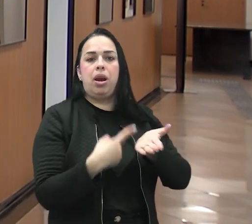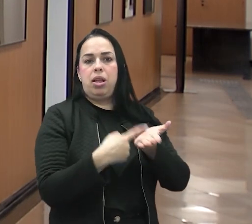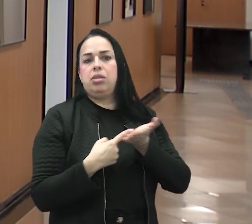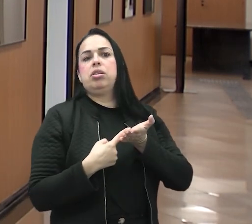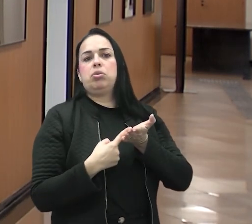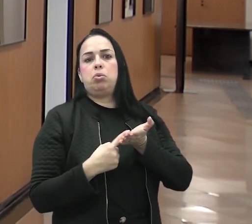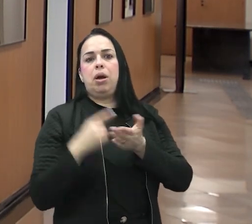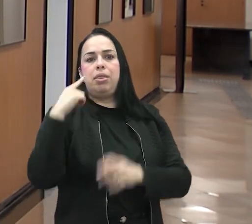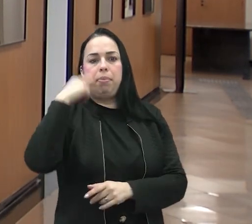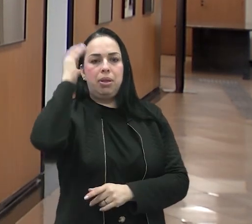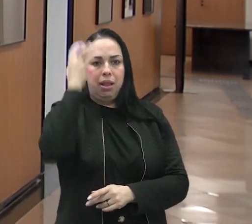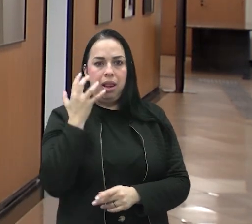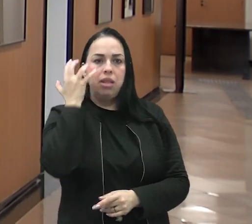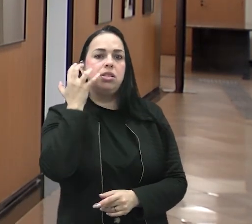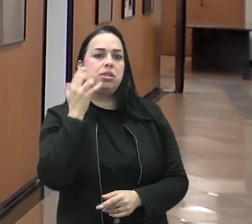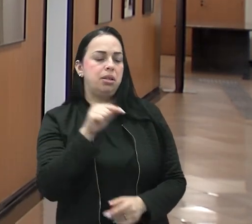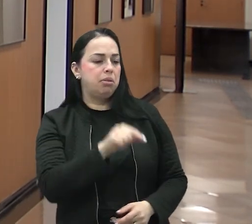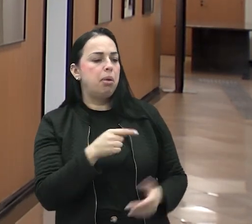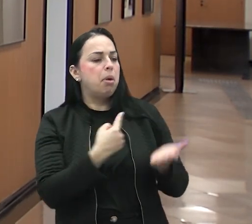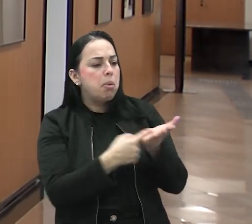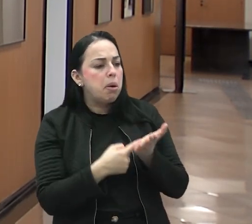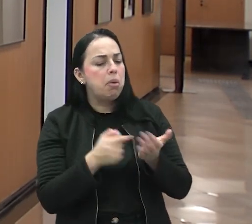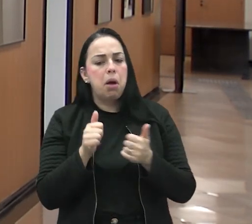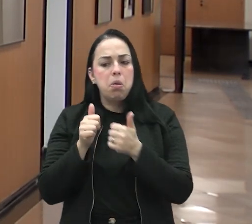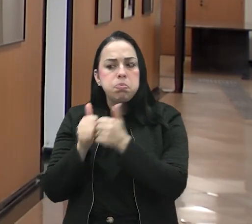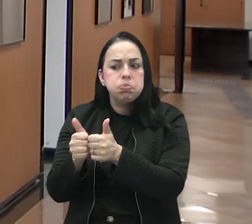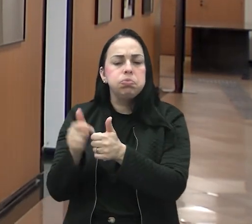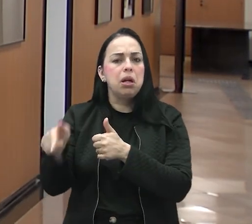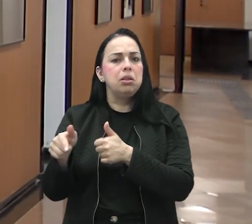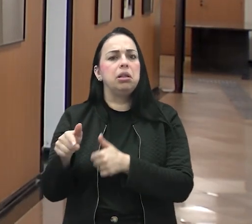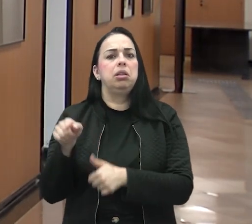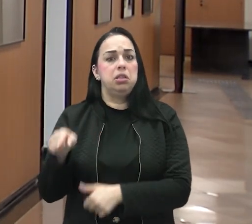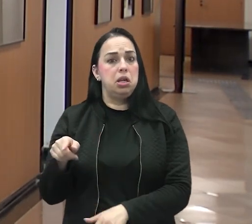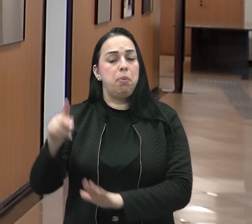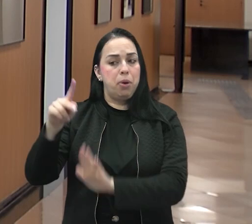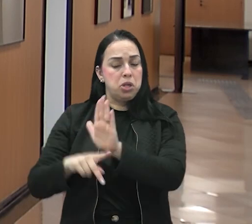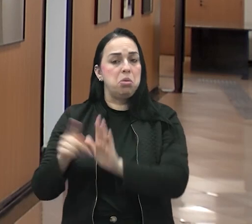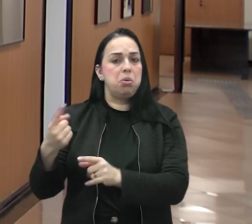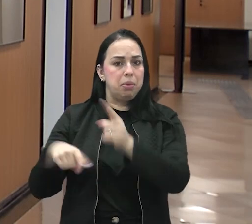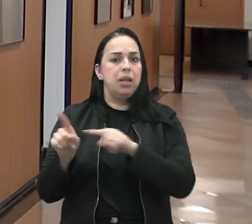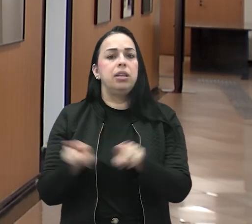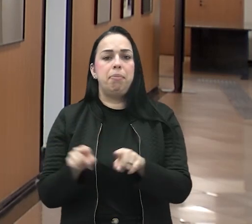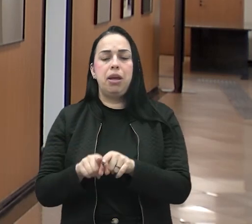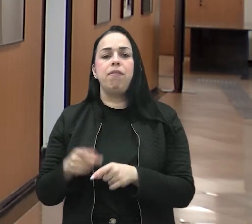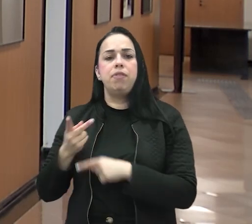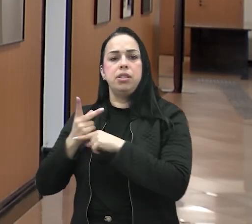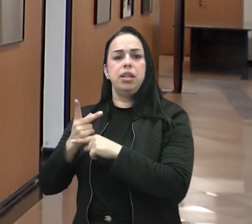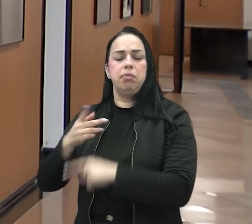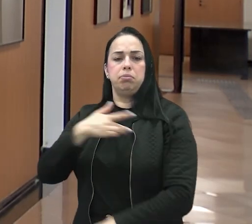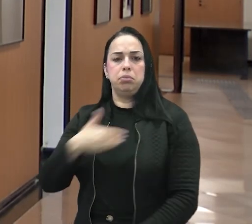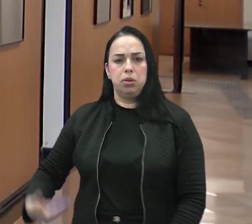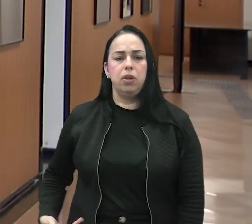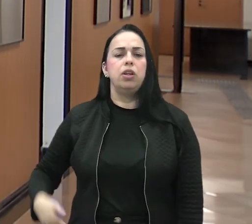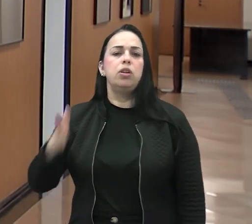para acompanhar a segunda fase, né, do projeto, está bem avançado. Estivemos com o governador Tarcísio